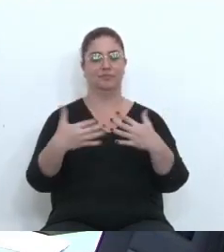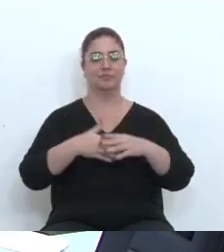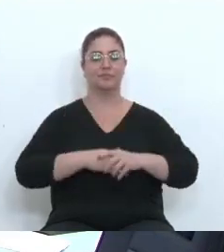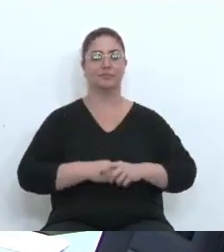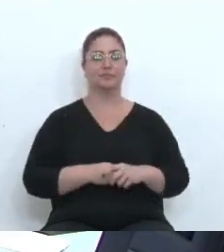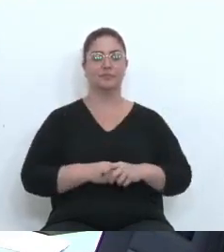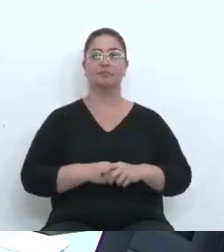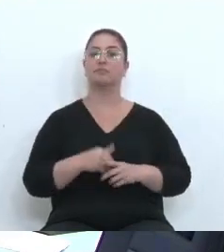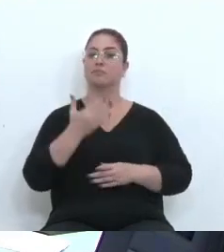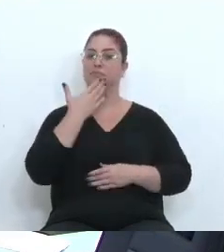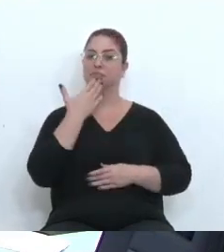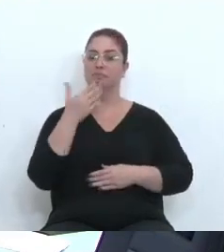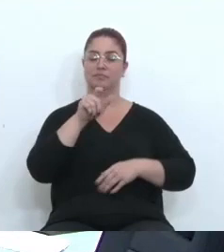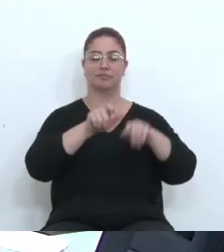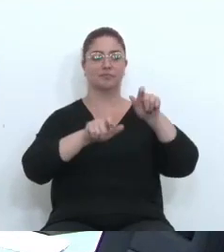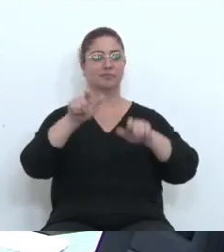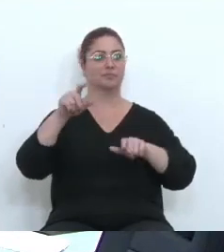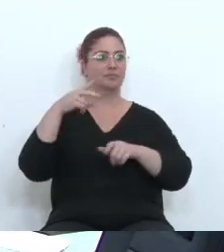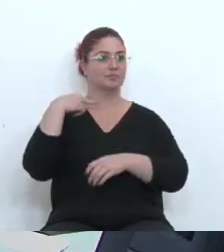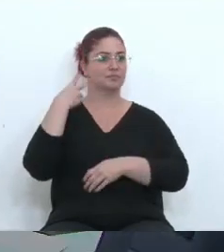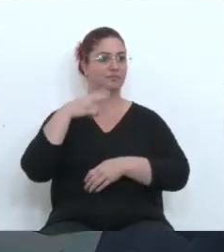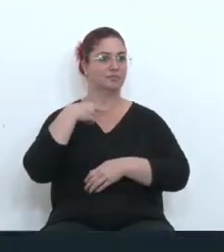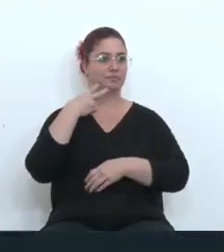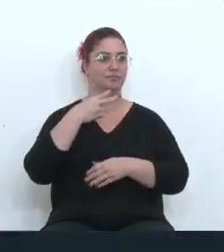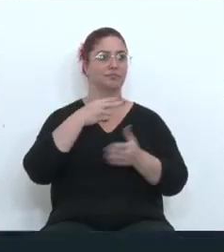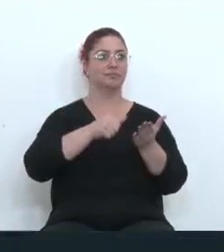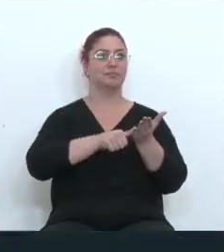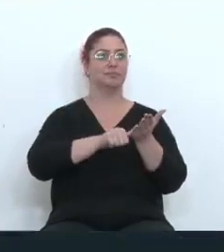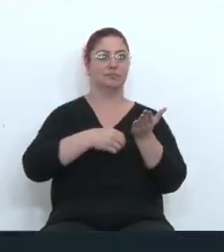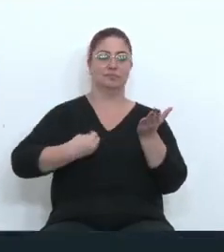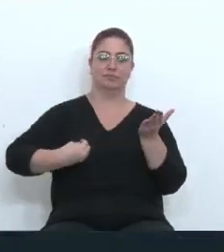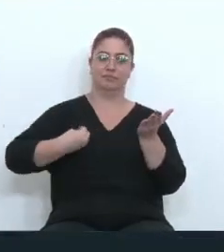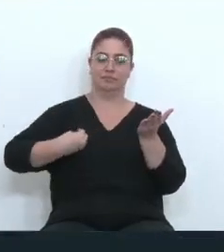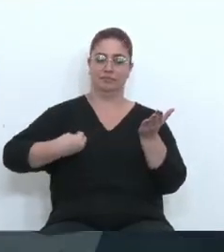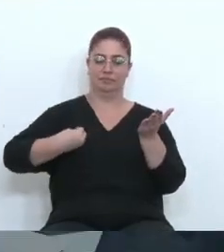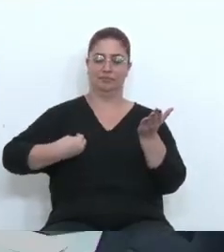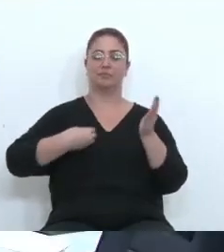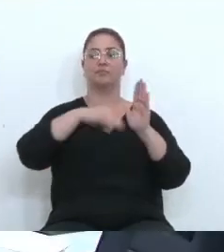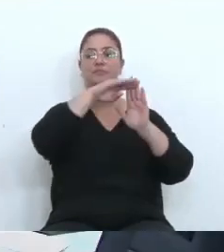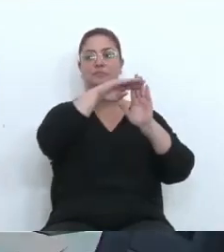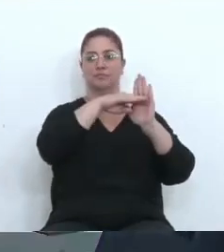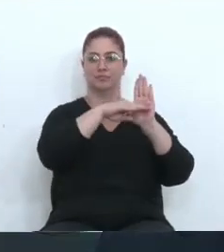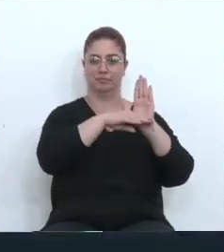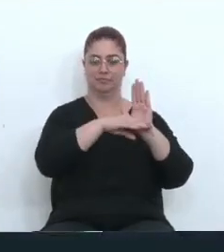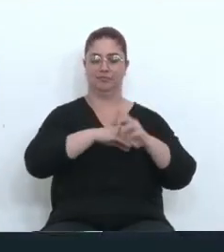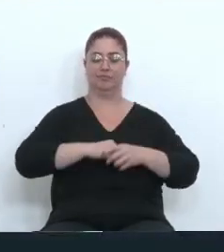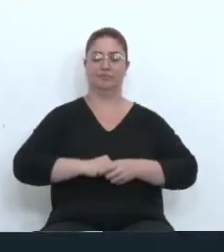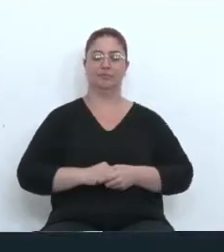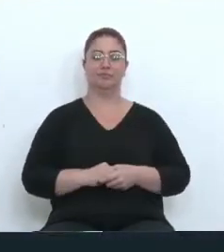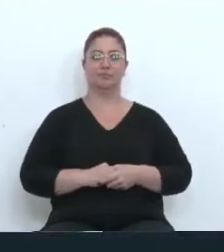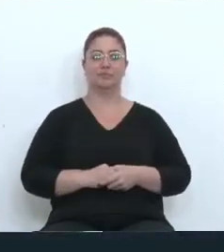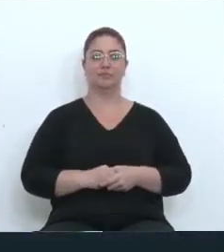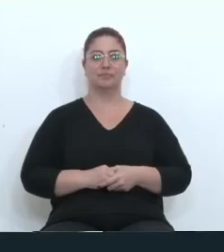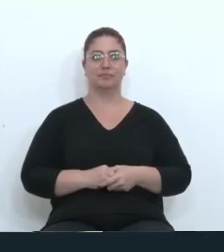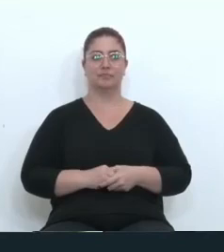Solicito aos senhores vereadores que registrem suas presenças nos terminais eletrônicos